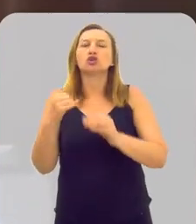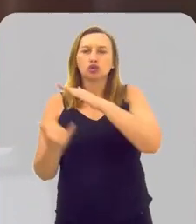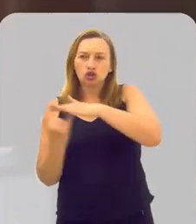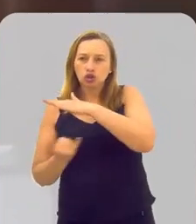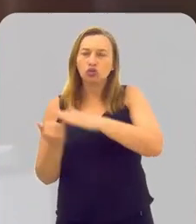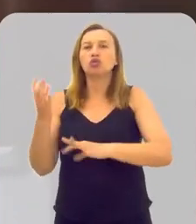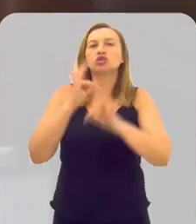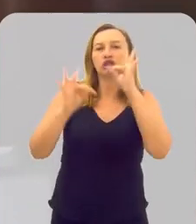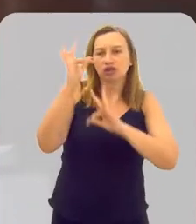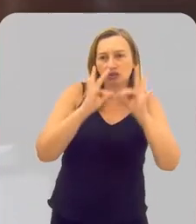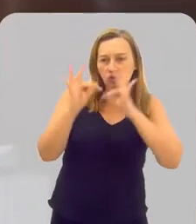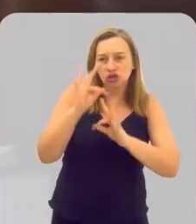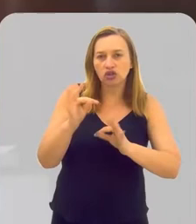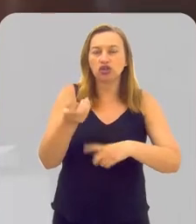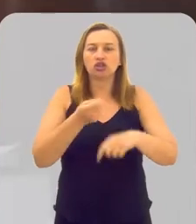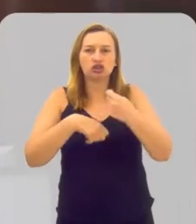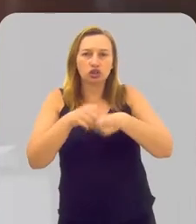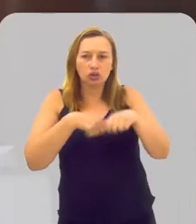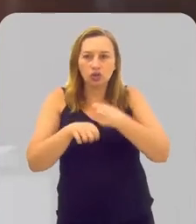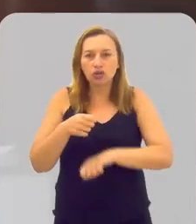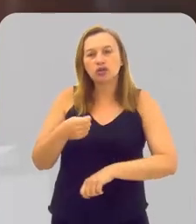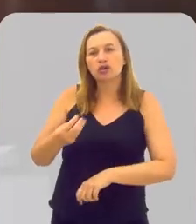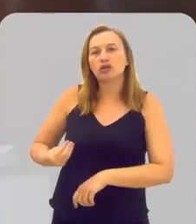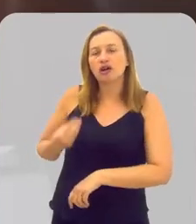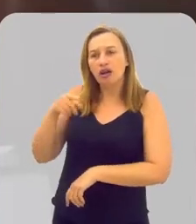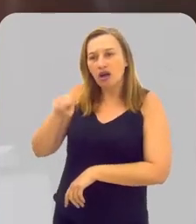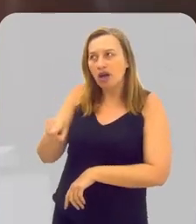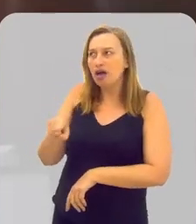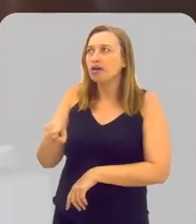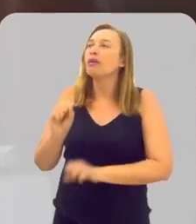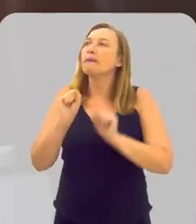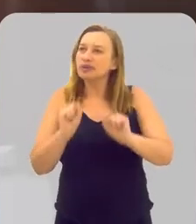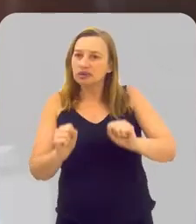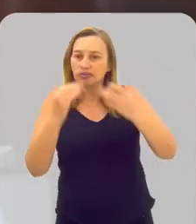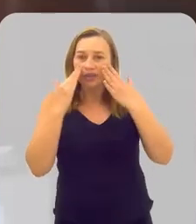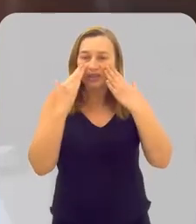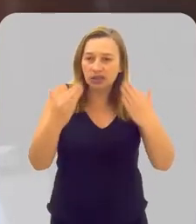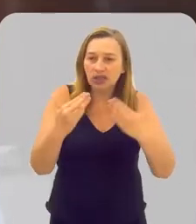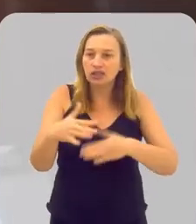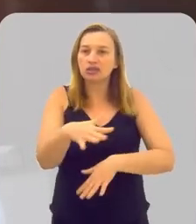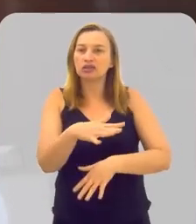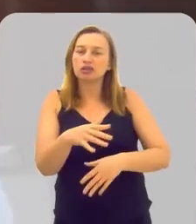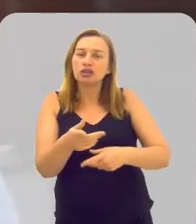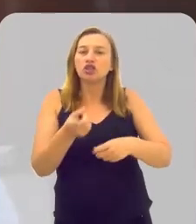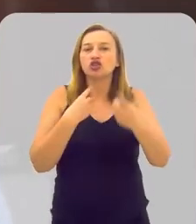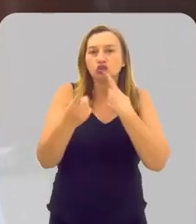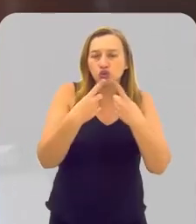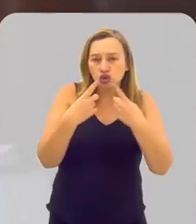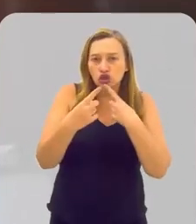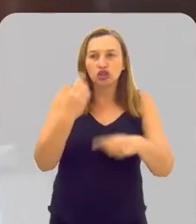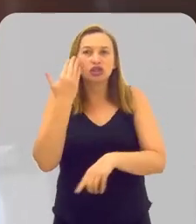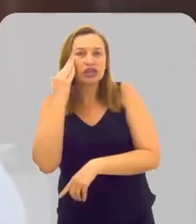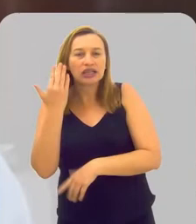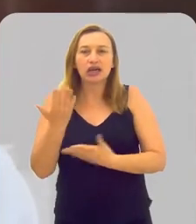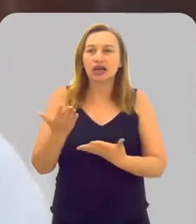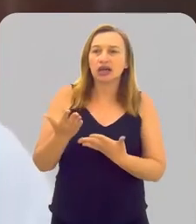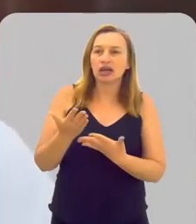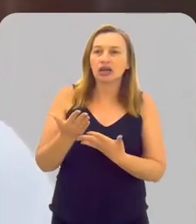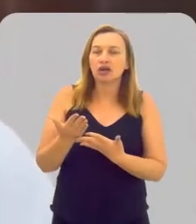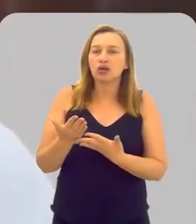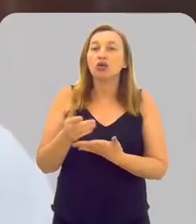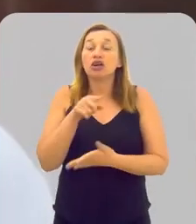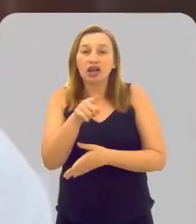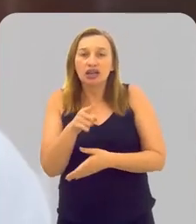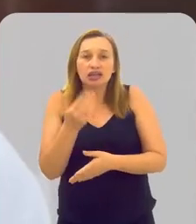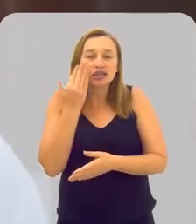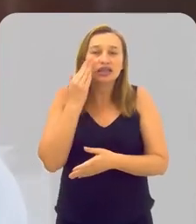nossos institutos de tecnologia, da nossa área de negócio lá presente, para poder apresentar para o mercado, discutir com o mercado, entender o